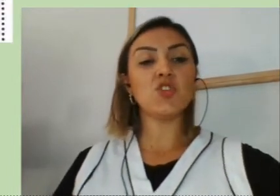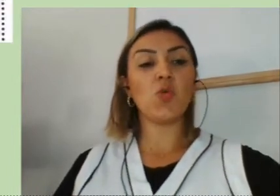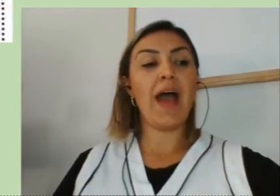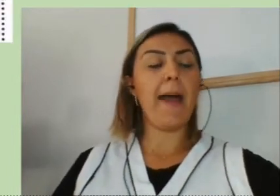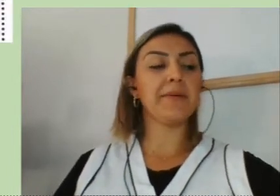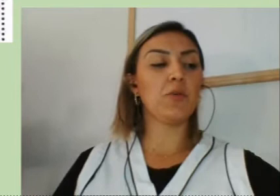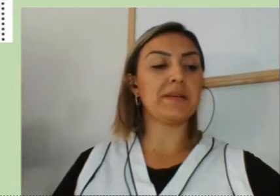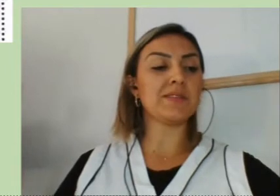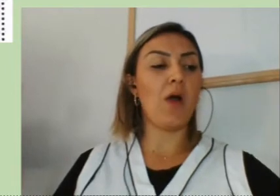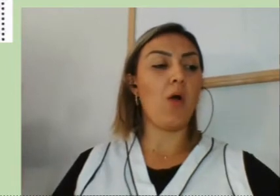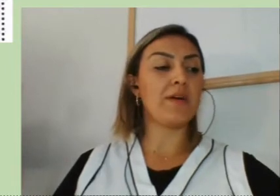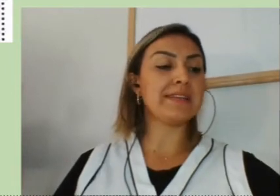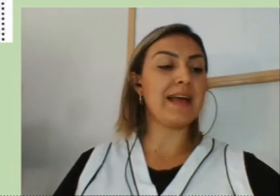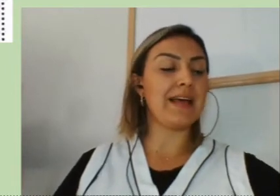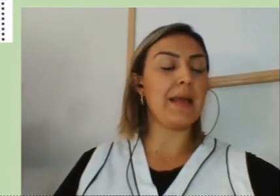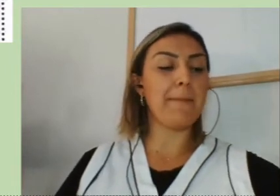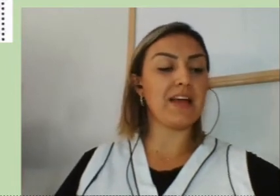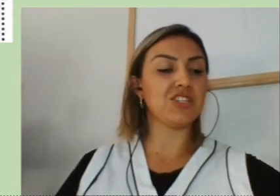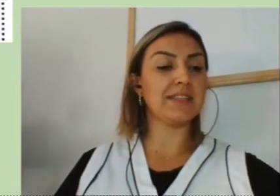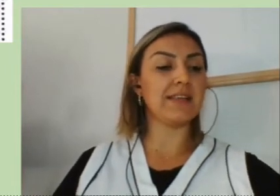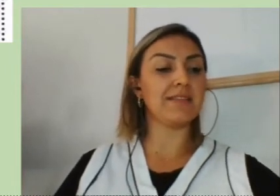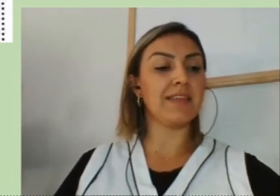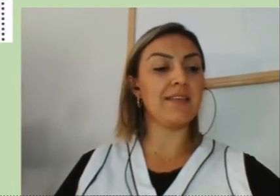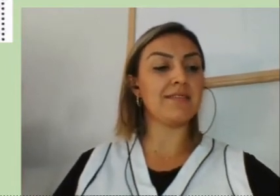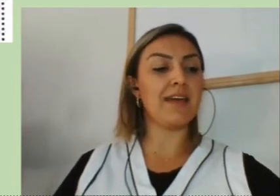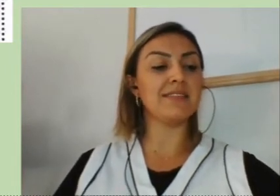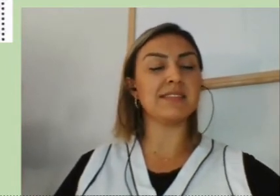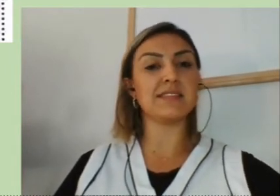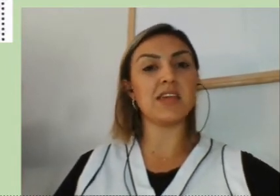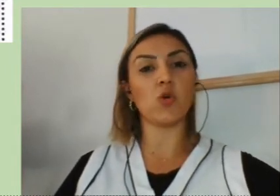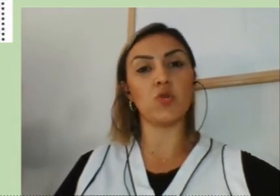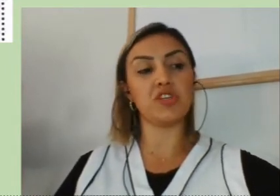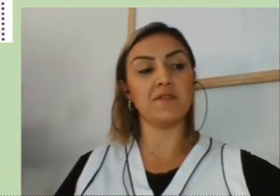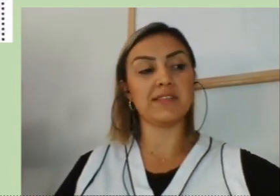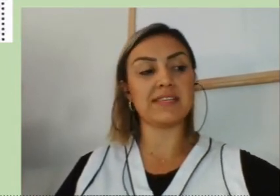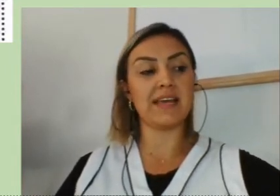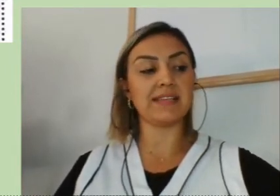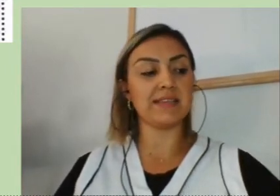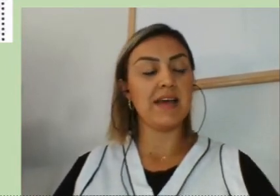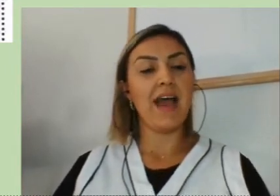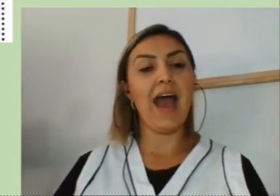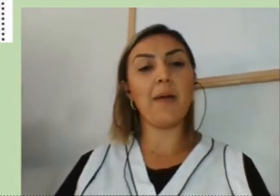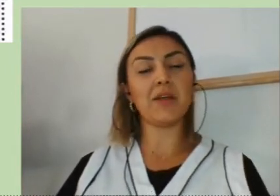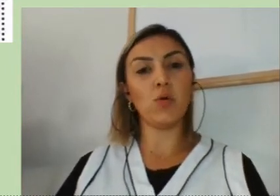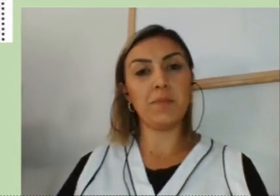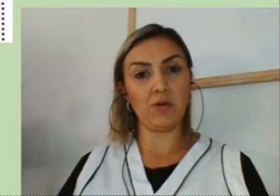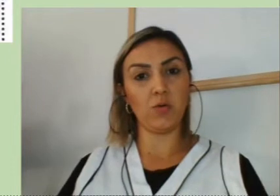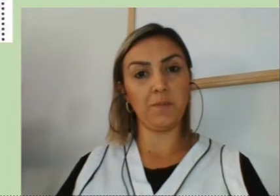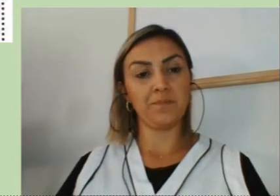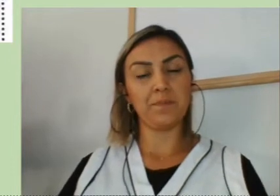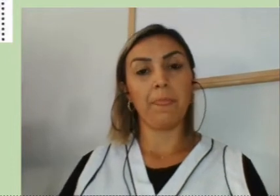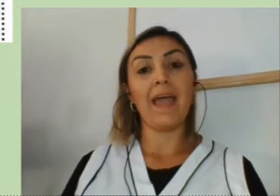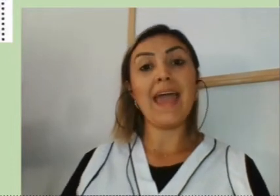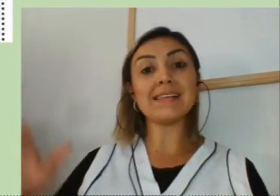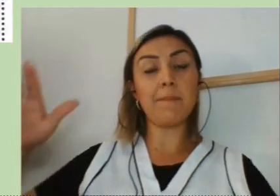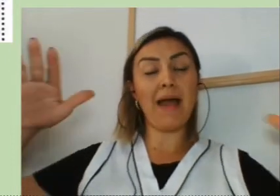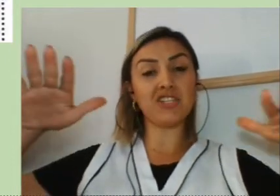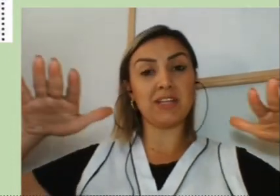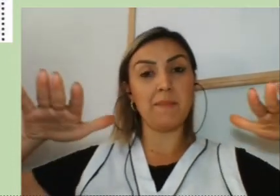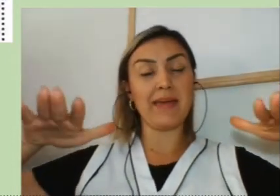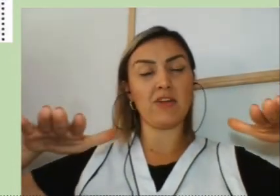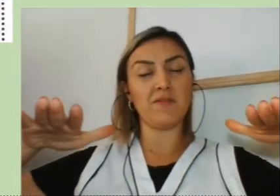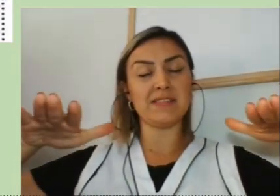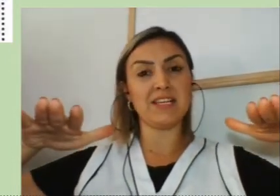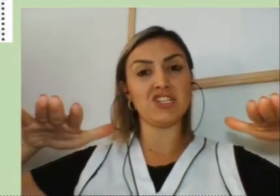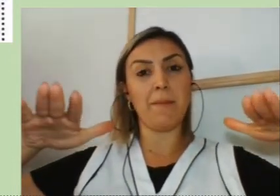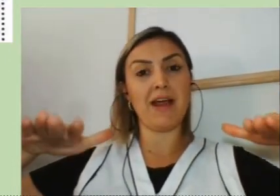Esse jogo rápido, pessoal, está lá na página 75 de vocês. Abre comigo. Essa página